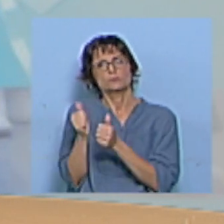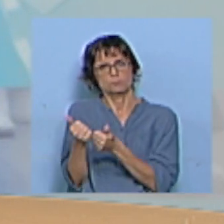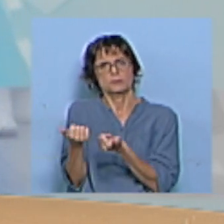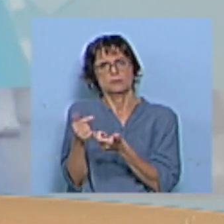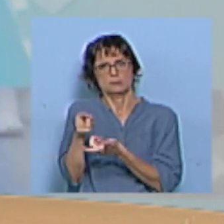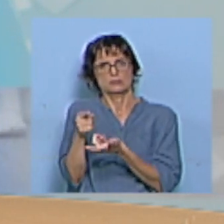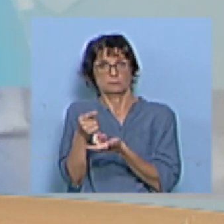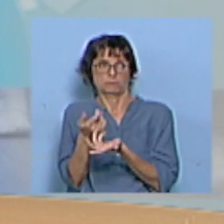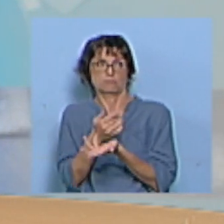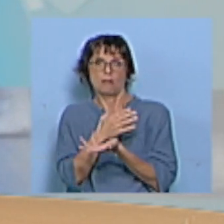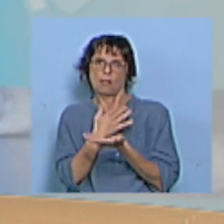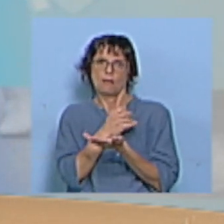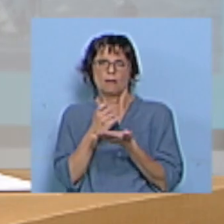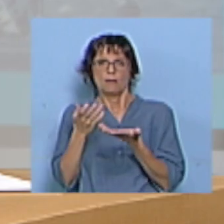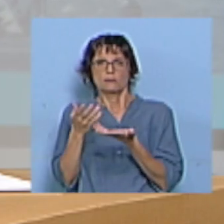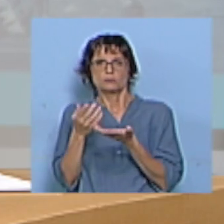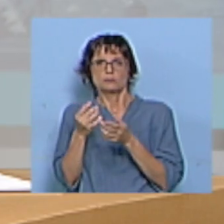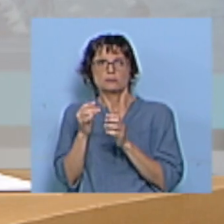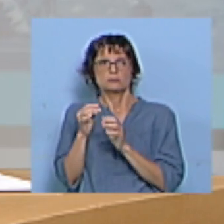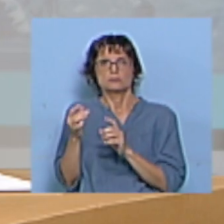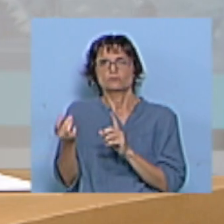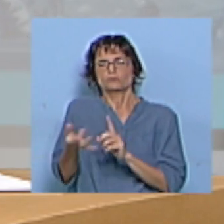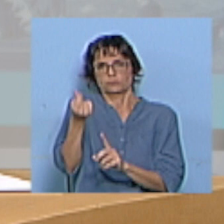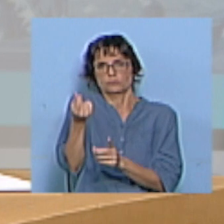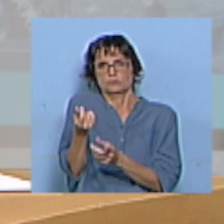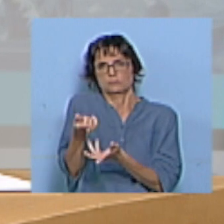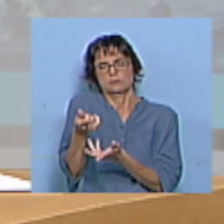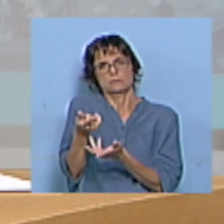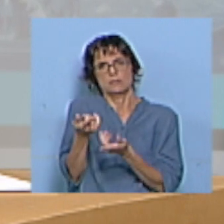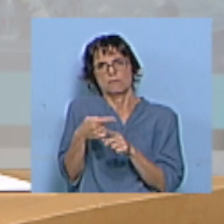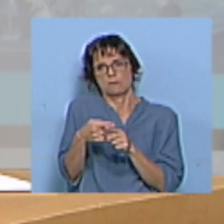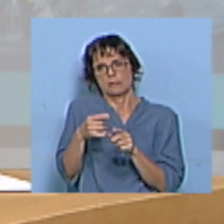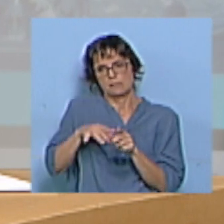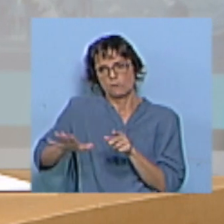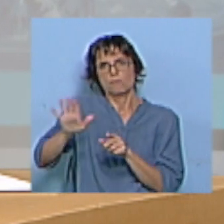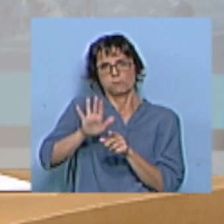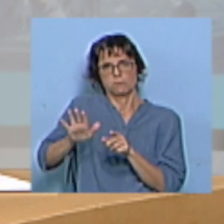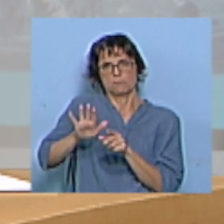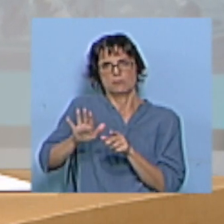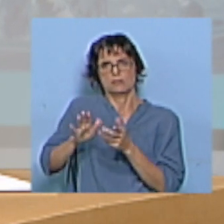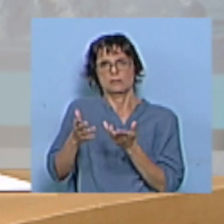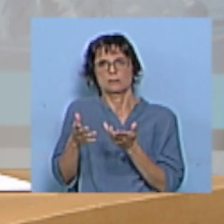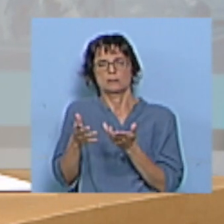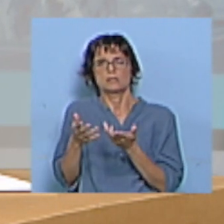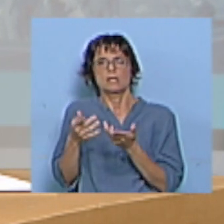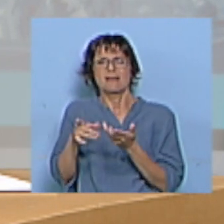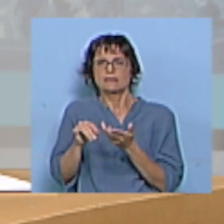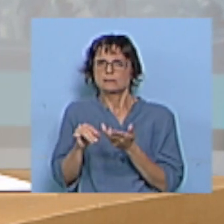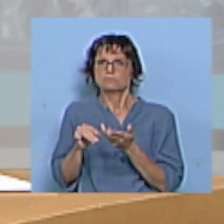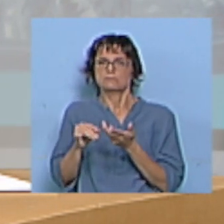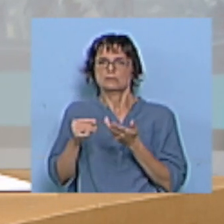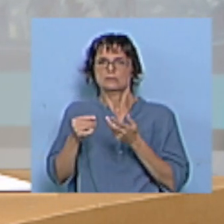que eram os nossos interesses, mas também dentro do interesse maior, que é o interesse de arrancar com